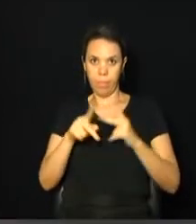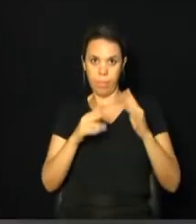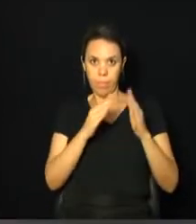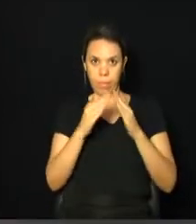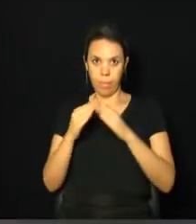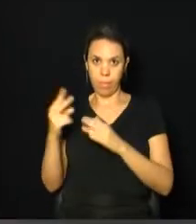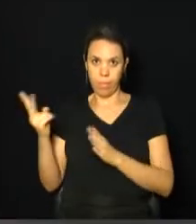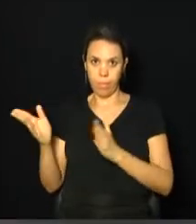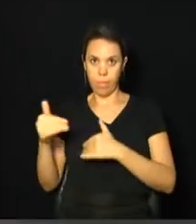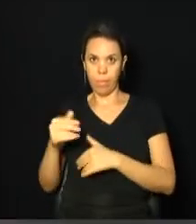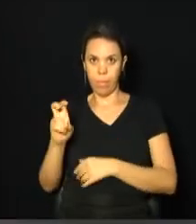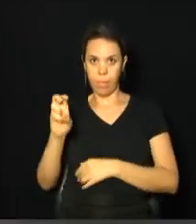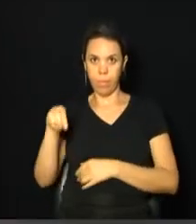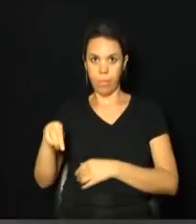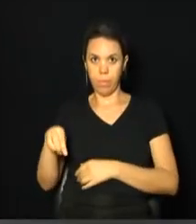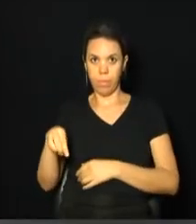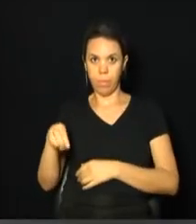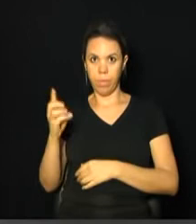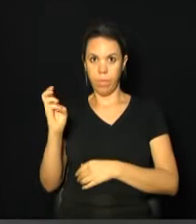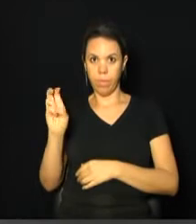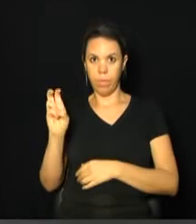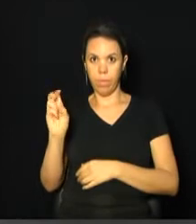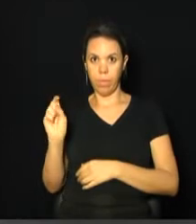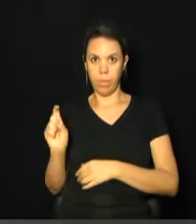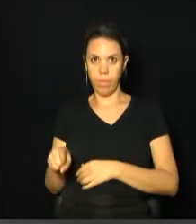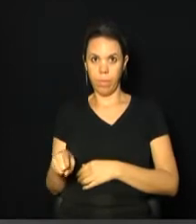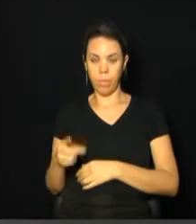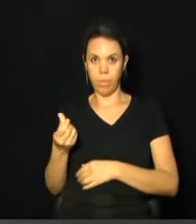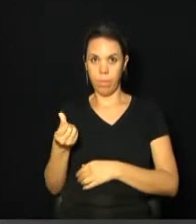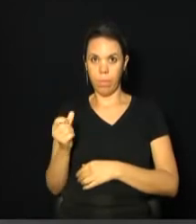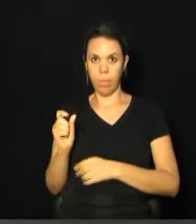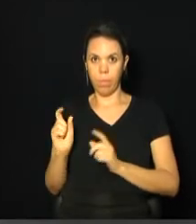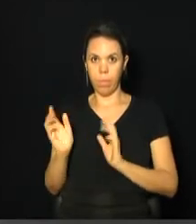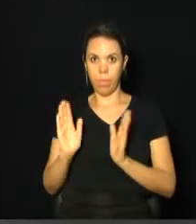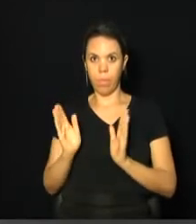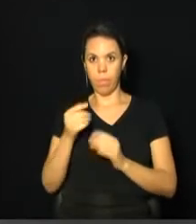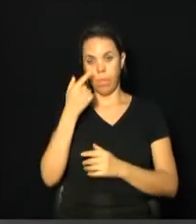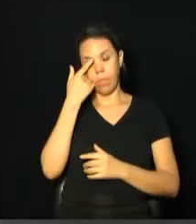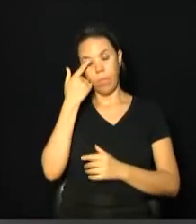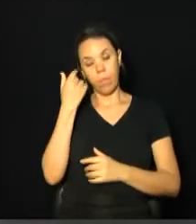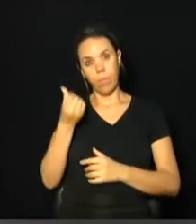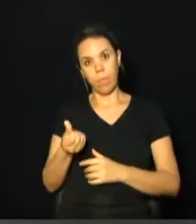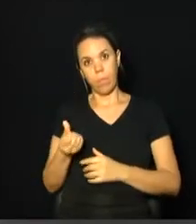2 caixas de 5 mil litros. Nossa. São 6 caminhões